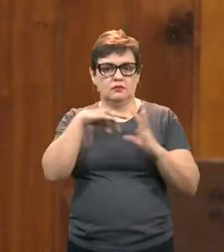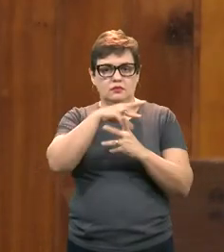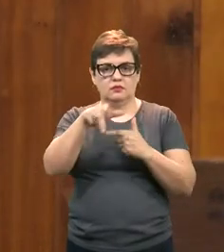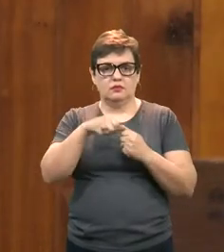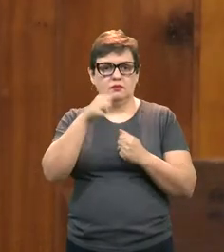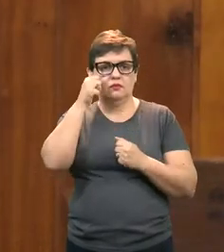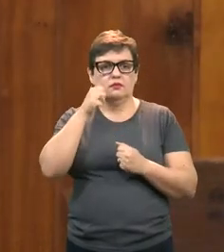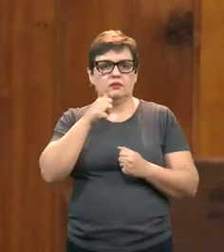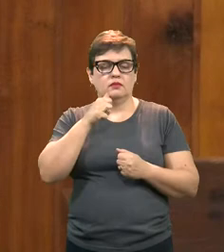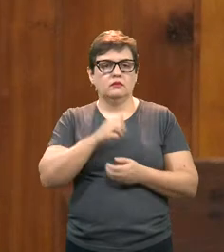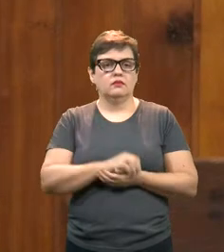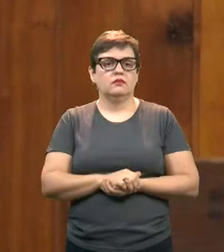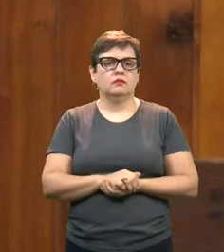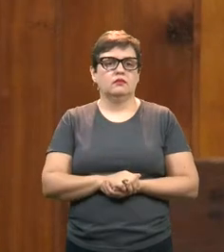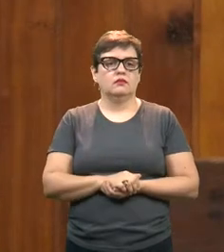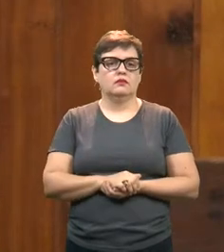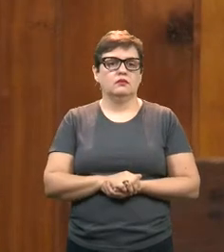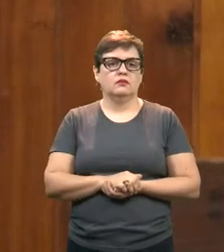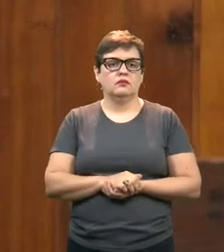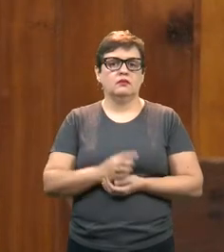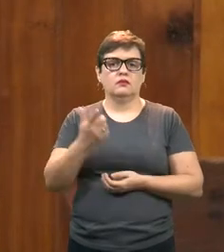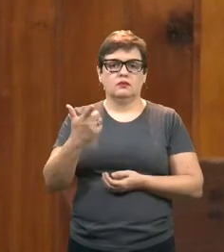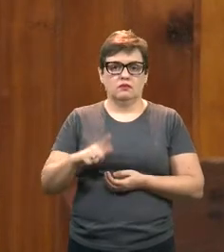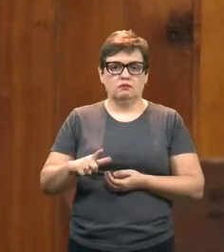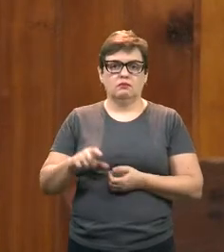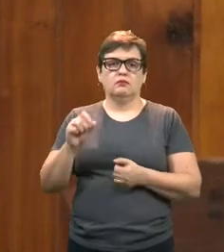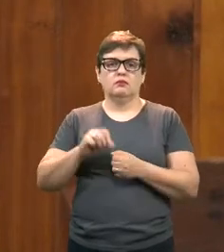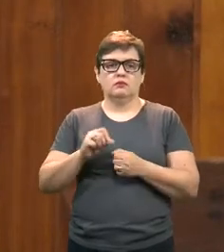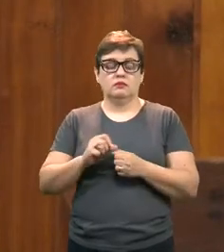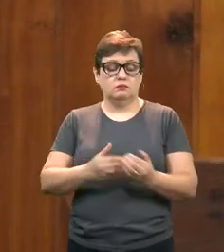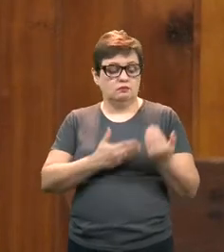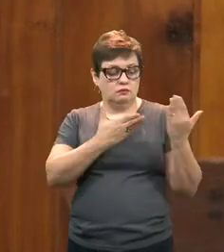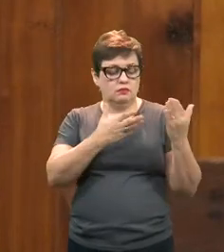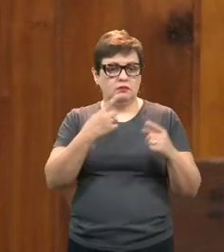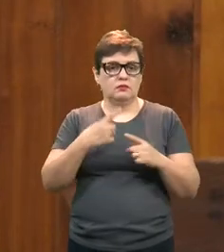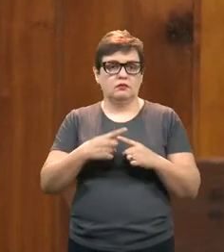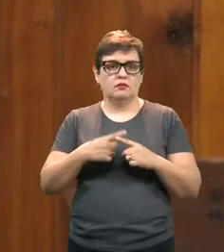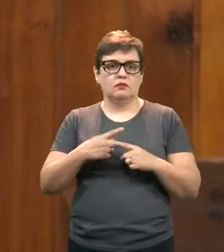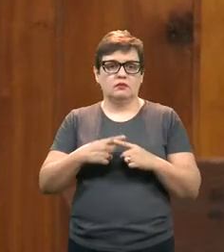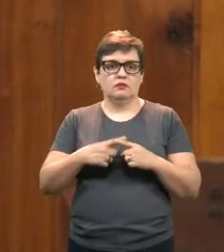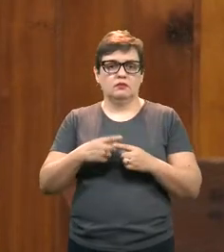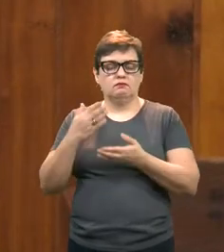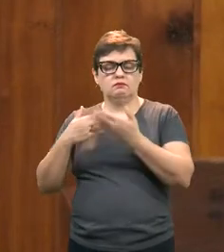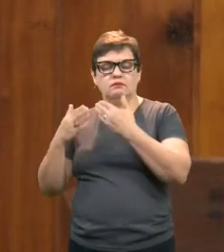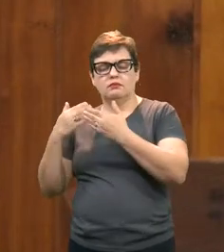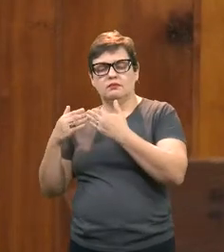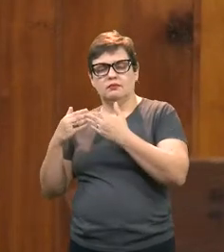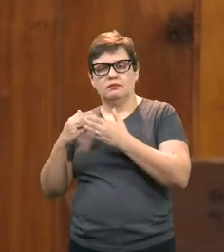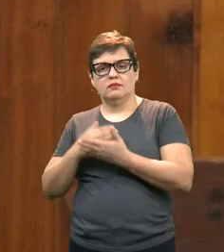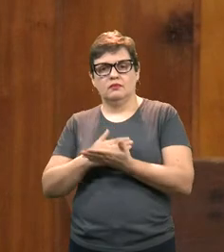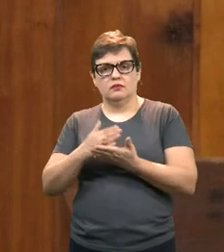Mulher e faço novamente essa homenagem, porque desde então,